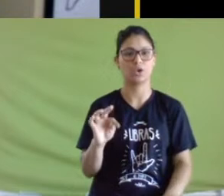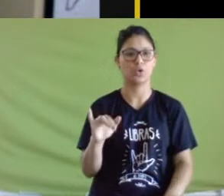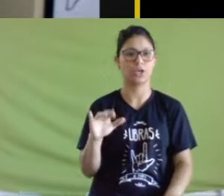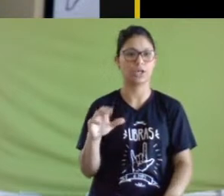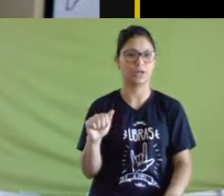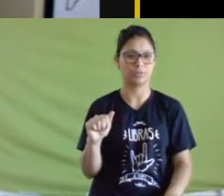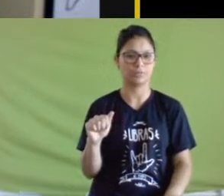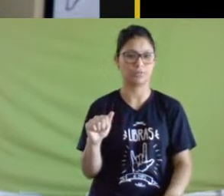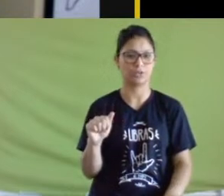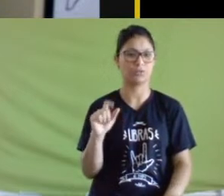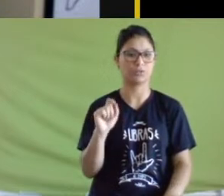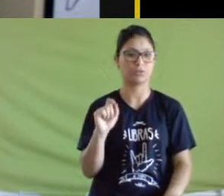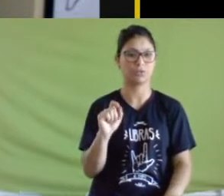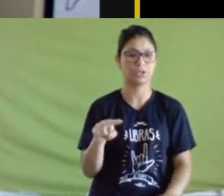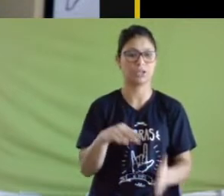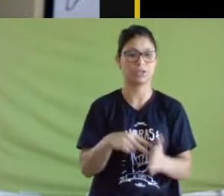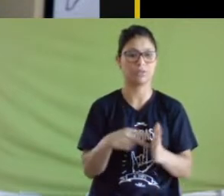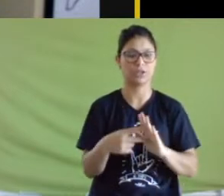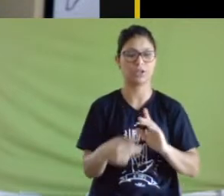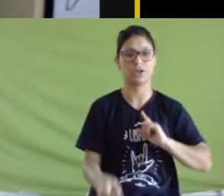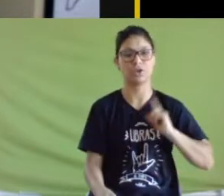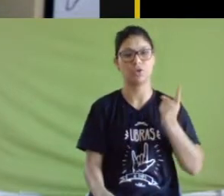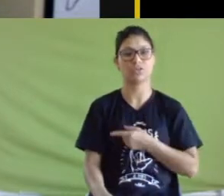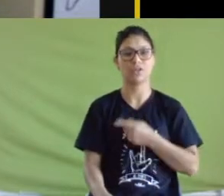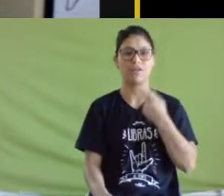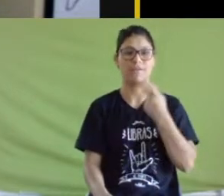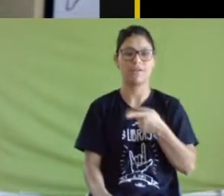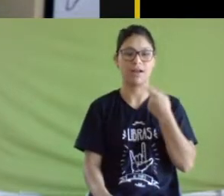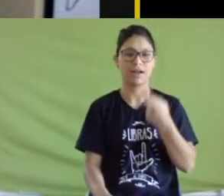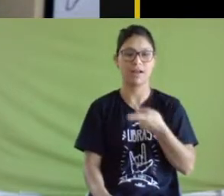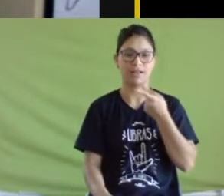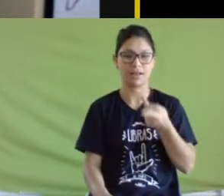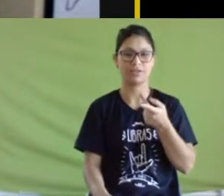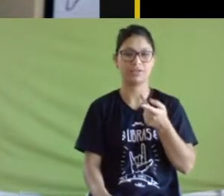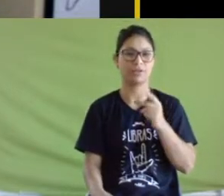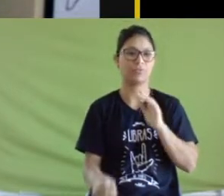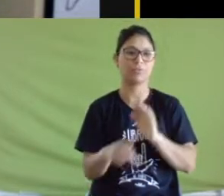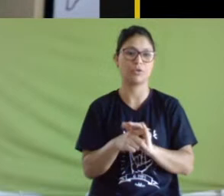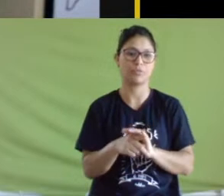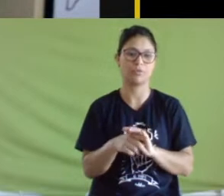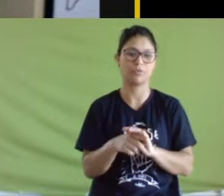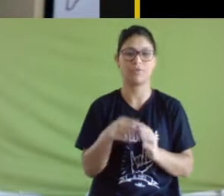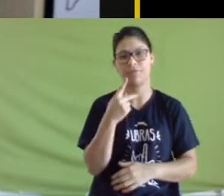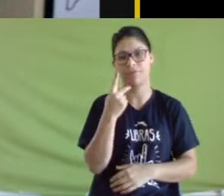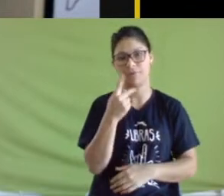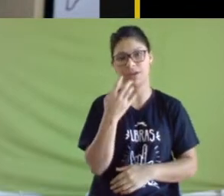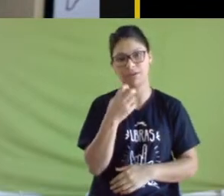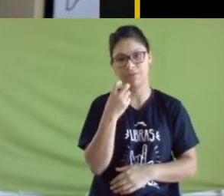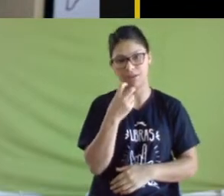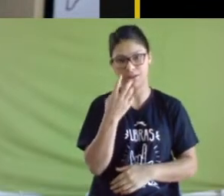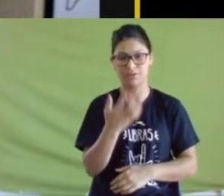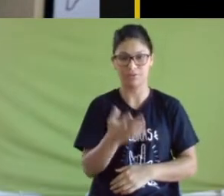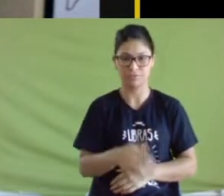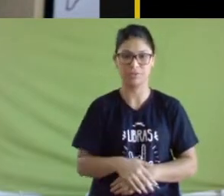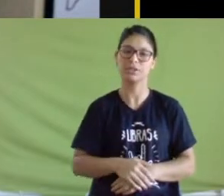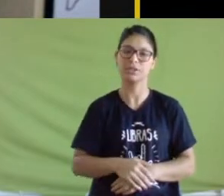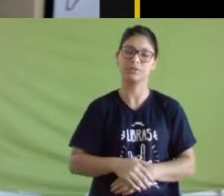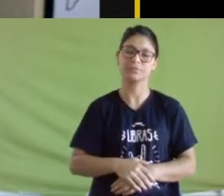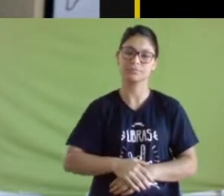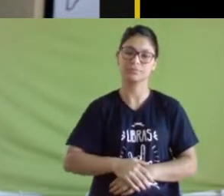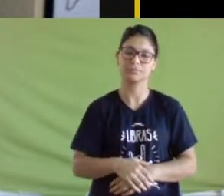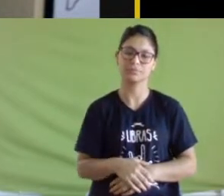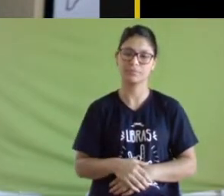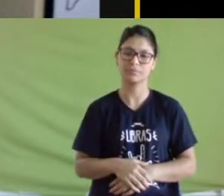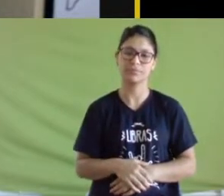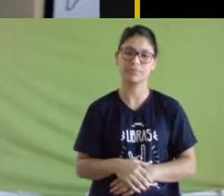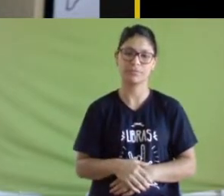estamos sendo falados o tempo todo e não propriamente falando. Mas eles estão aí, ainda agora. Essa